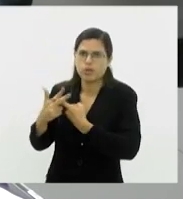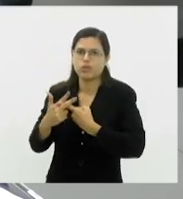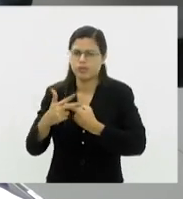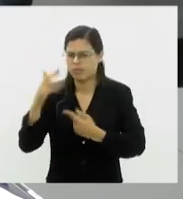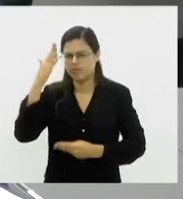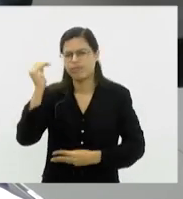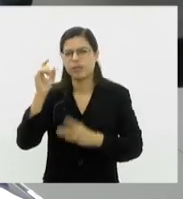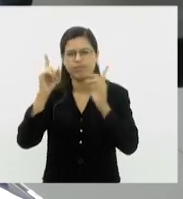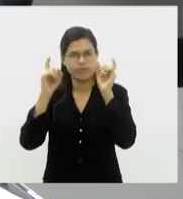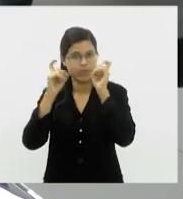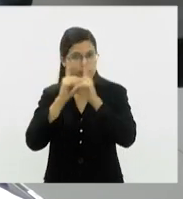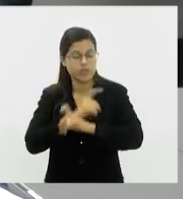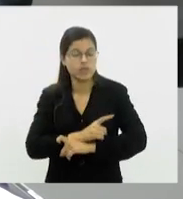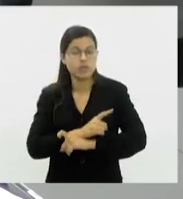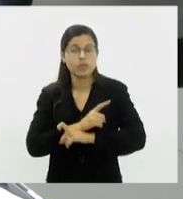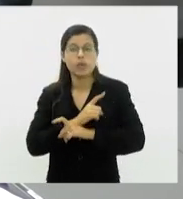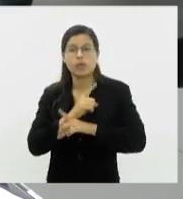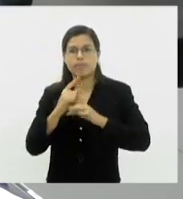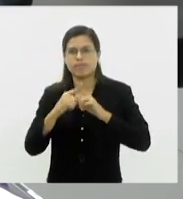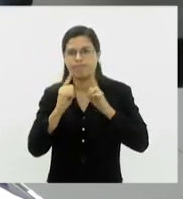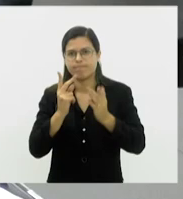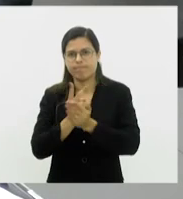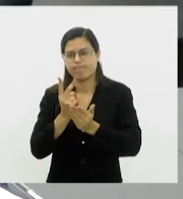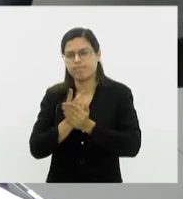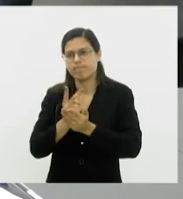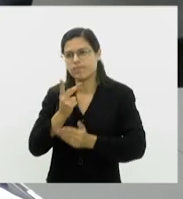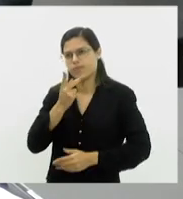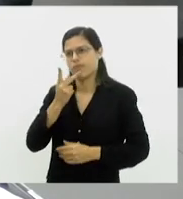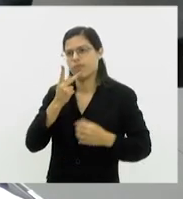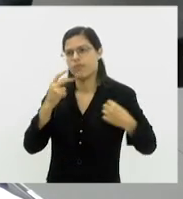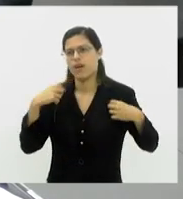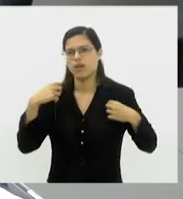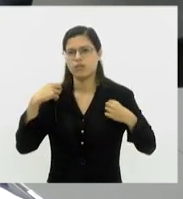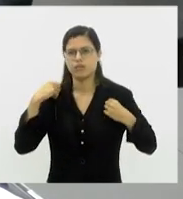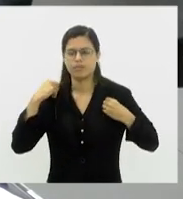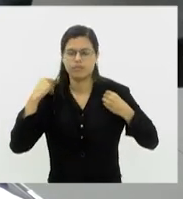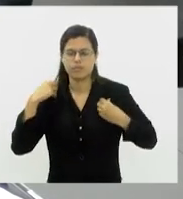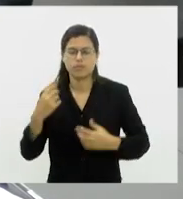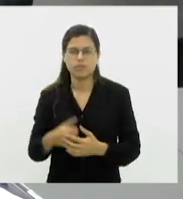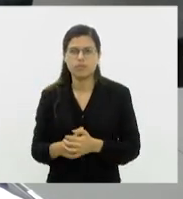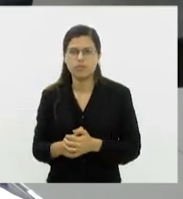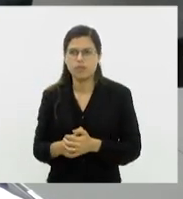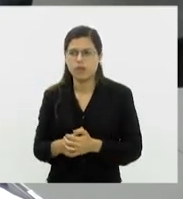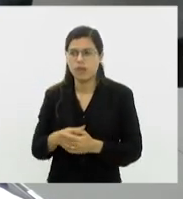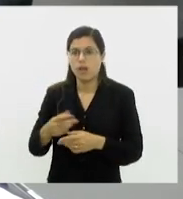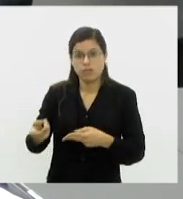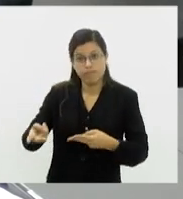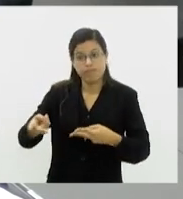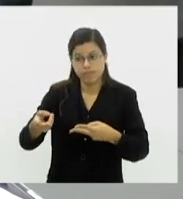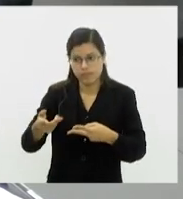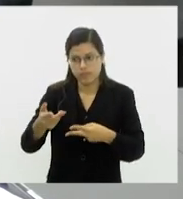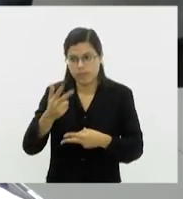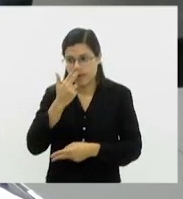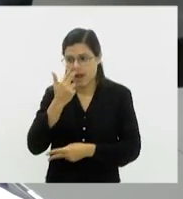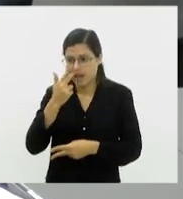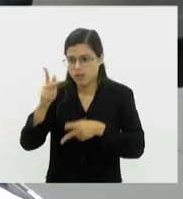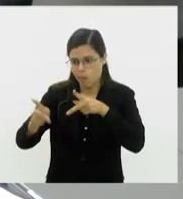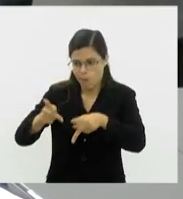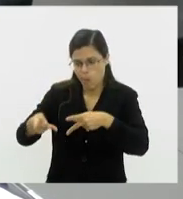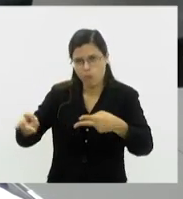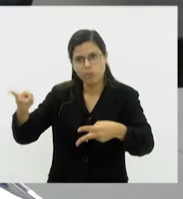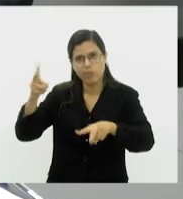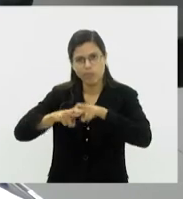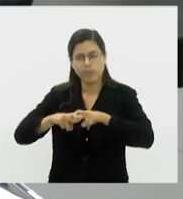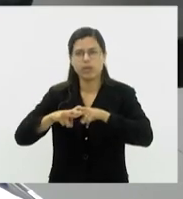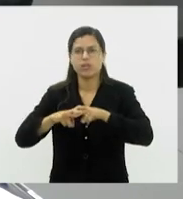difícil mas como sempre falo quem eu tô vendo encarcerado é a população Mais uma vez vou falar infelizmente